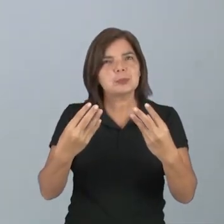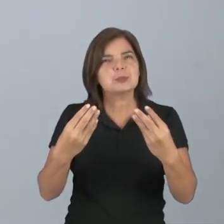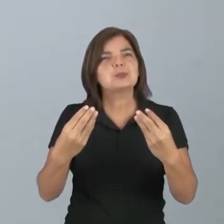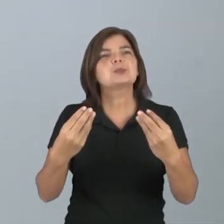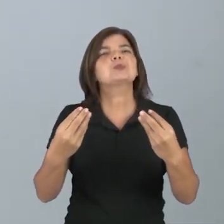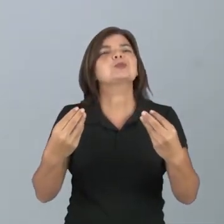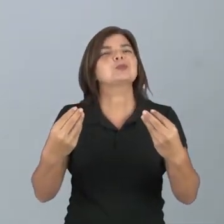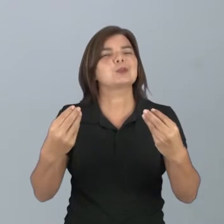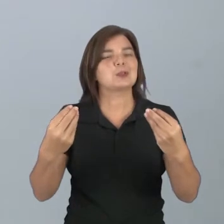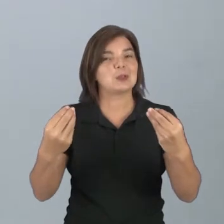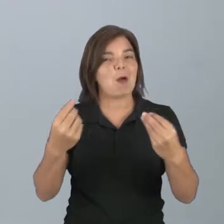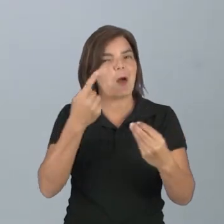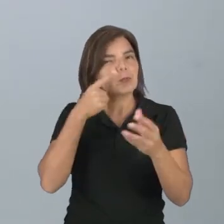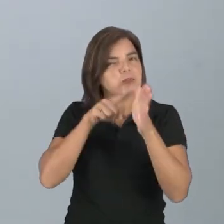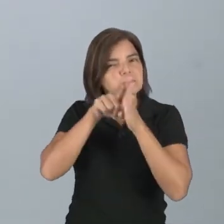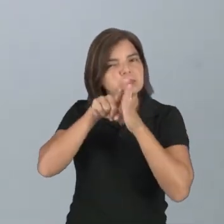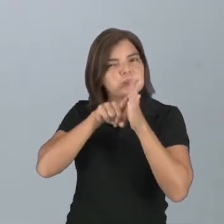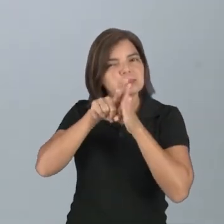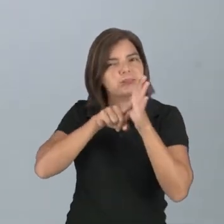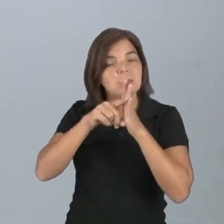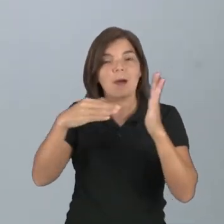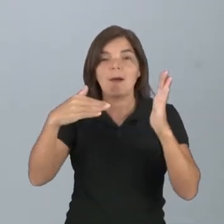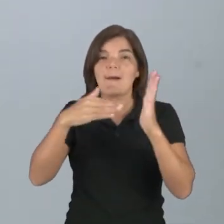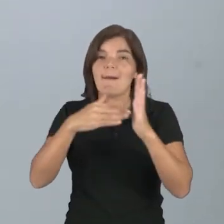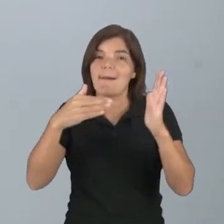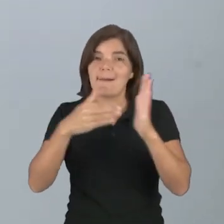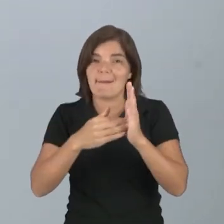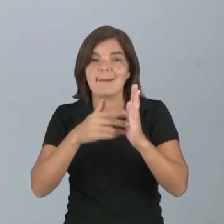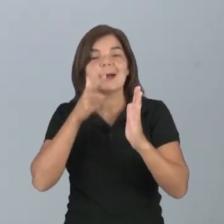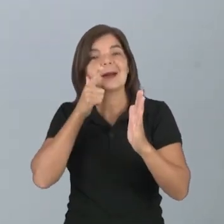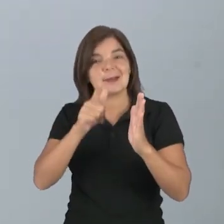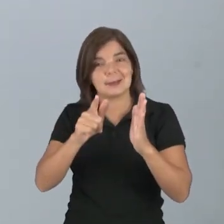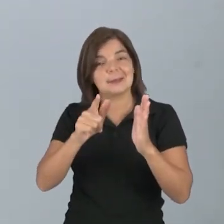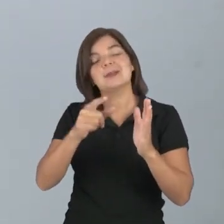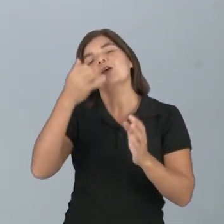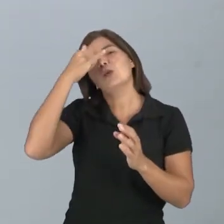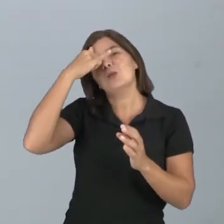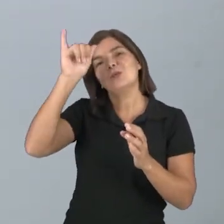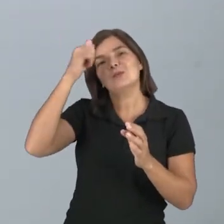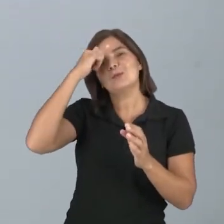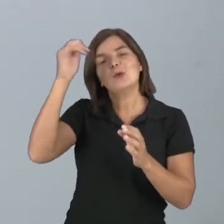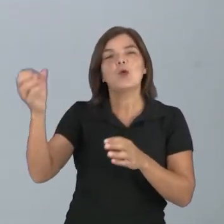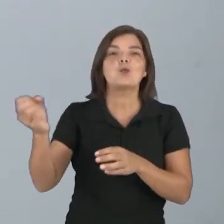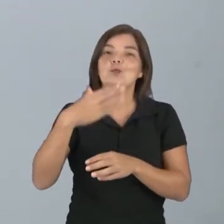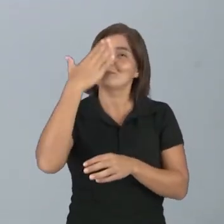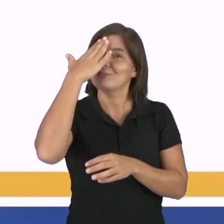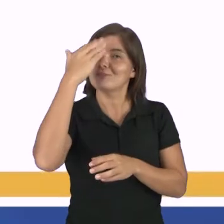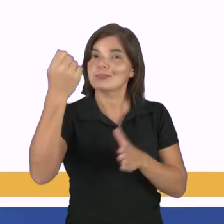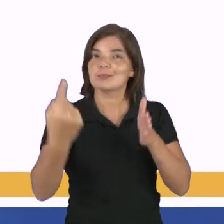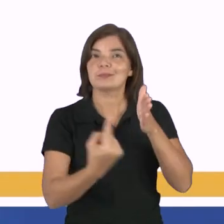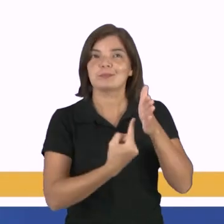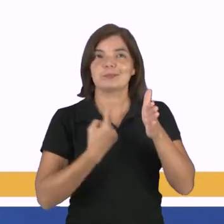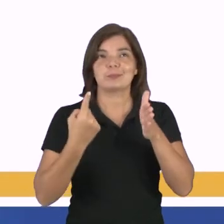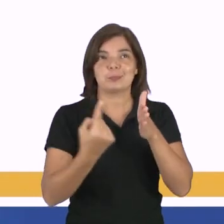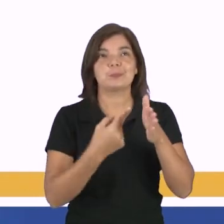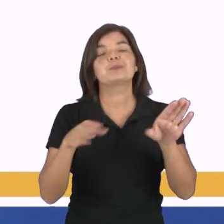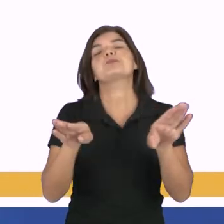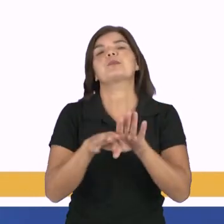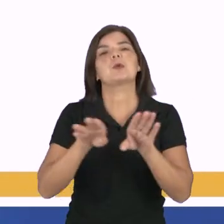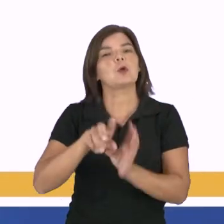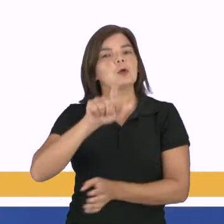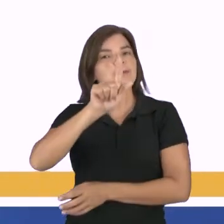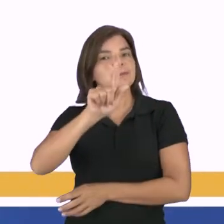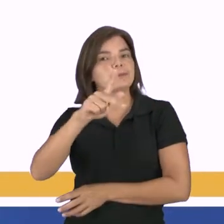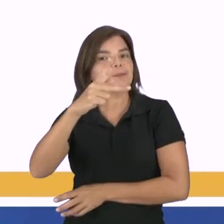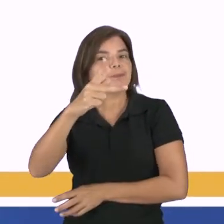começou a investigar isso e até chegar, então, a invenção do famoso micro-ondas. O GPS é outro